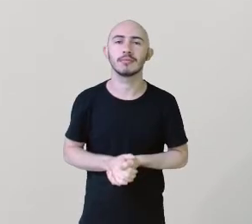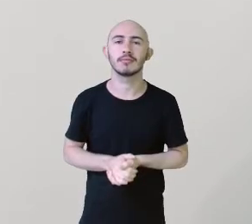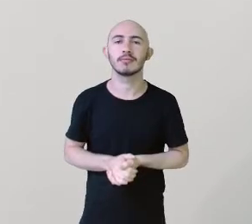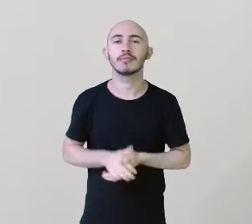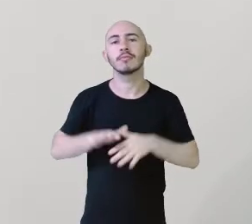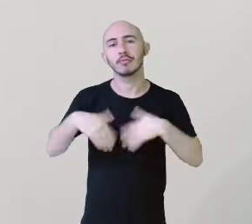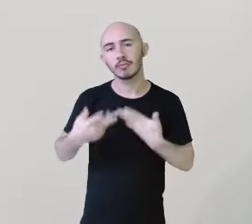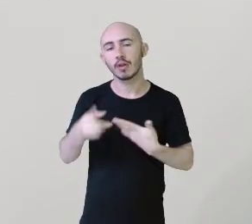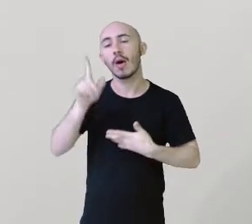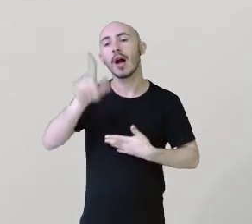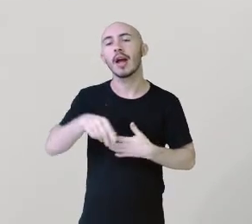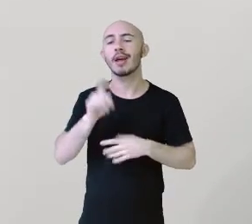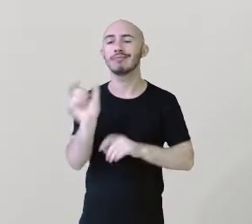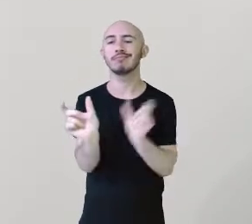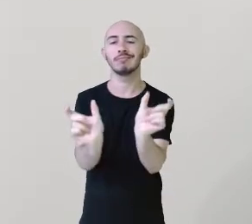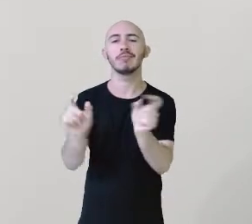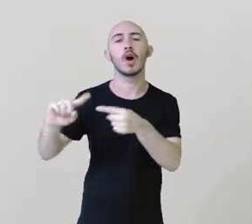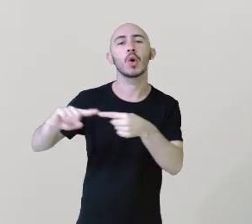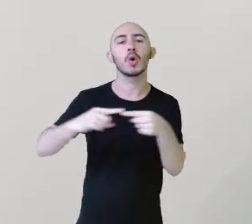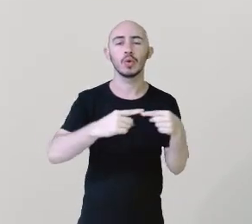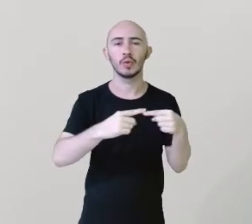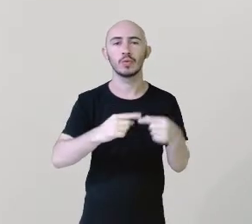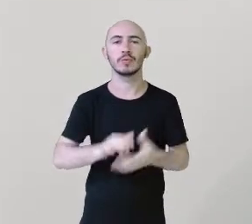é a concordância nominal.